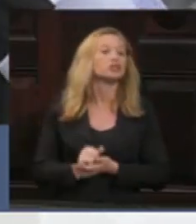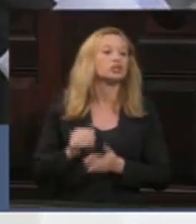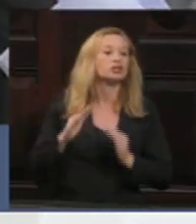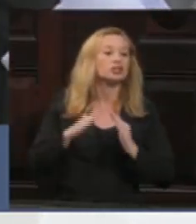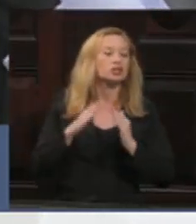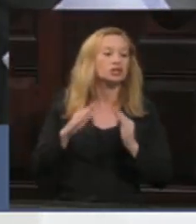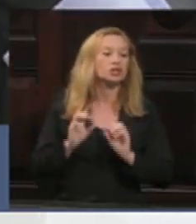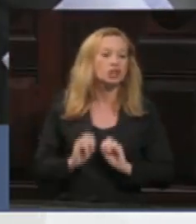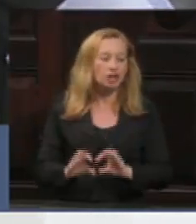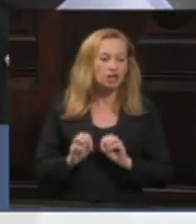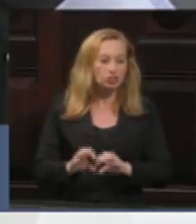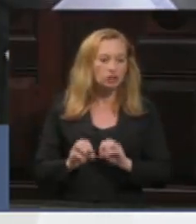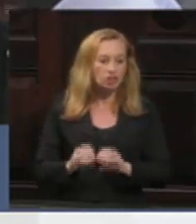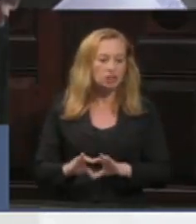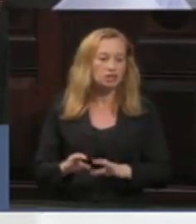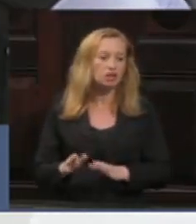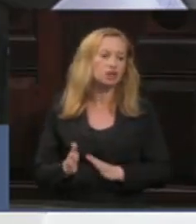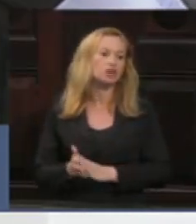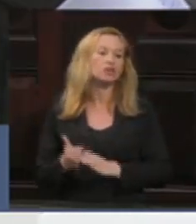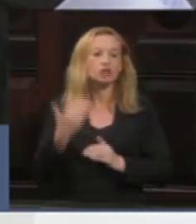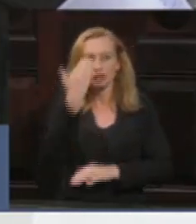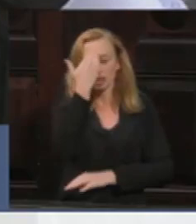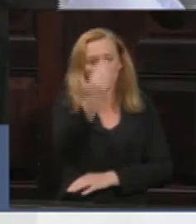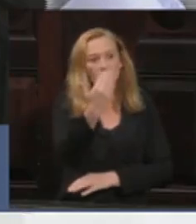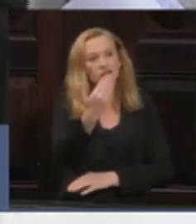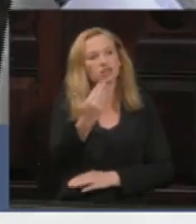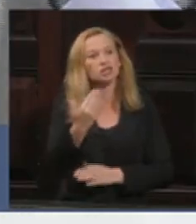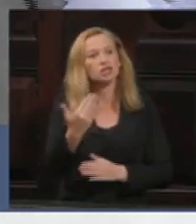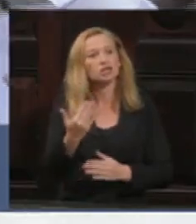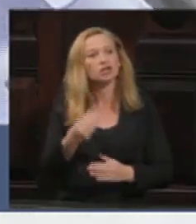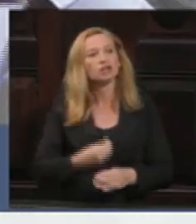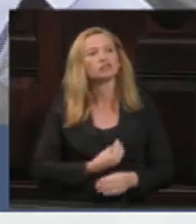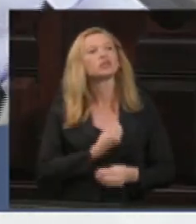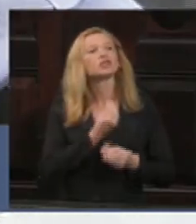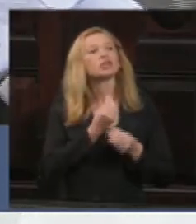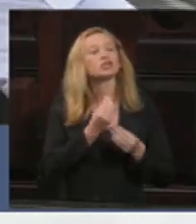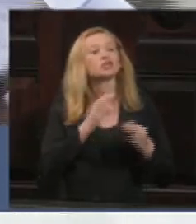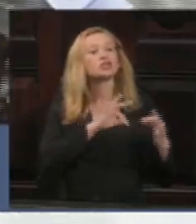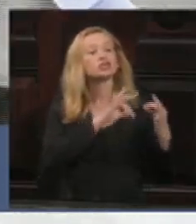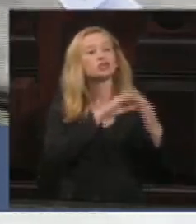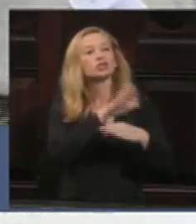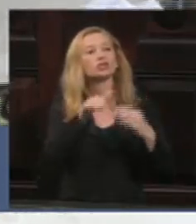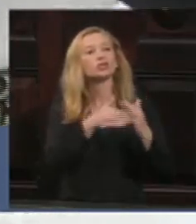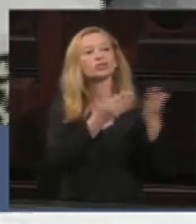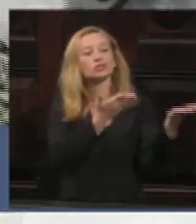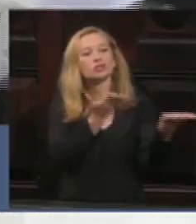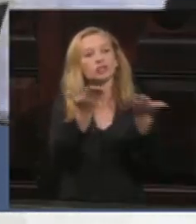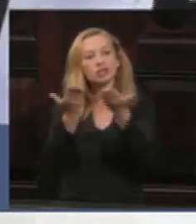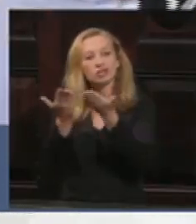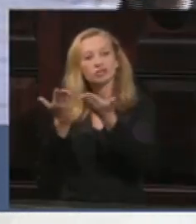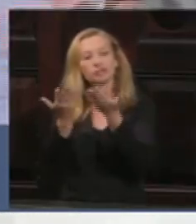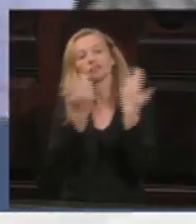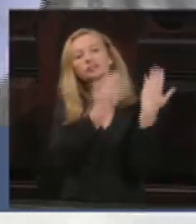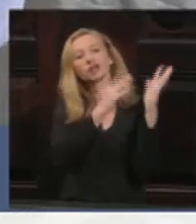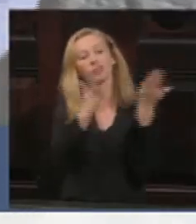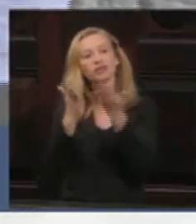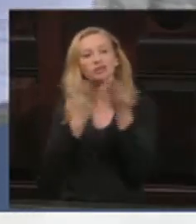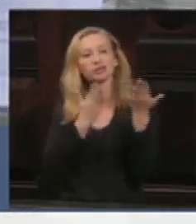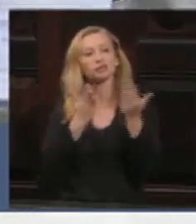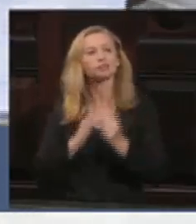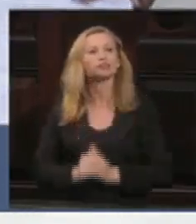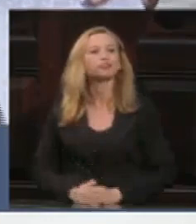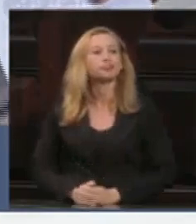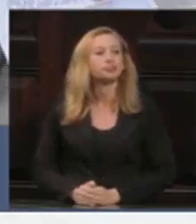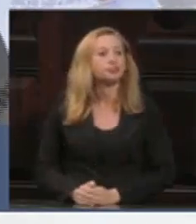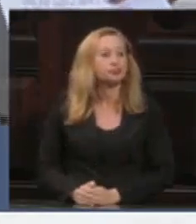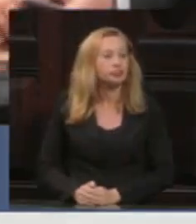própria LDB. Portanto, fazer esse registro e agradecer a participação protagonista da comunidade acadêmica da Fundação CCERJ. Era isso.